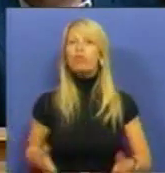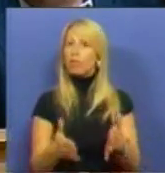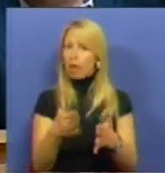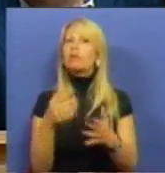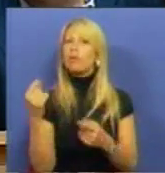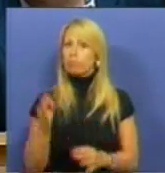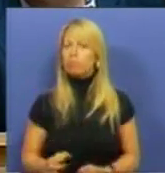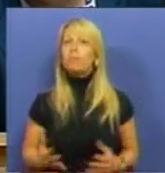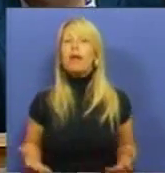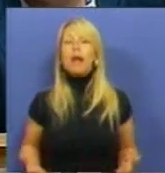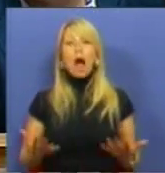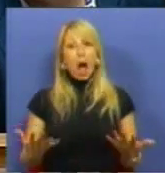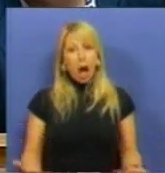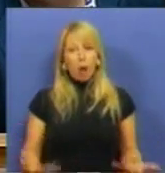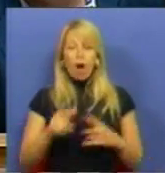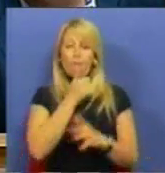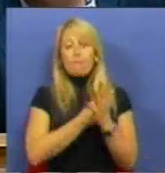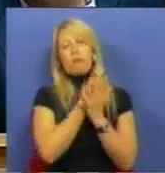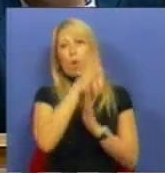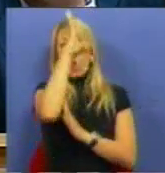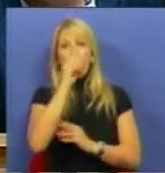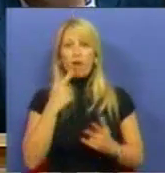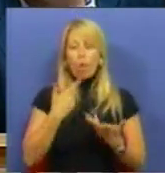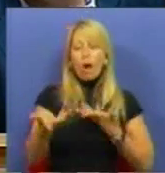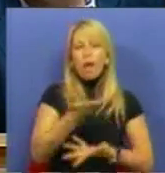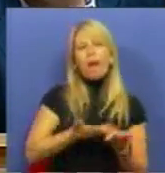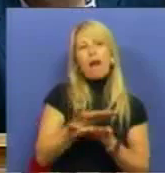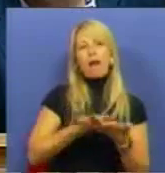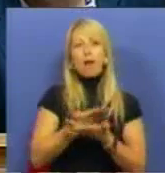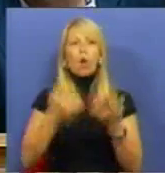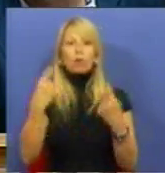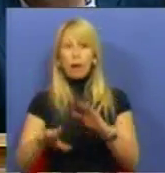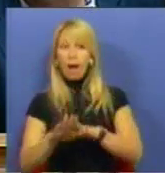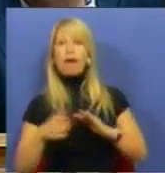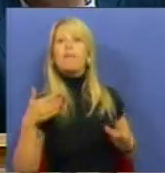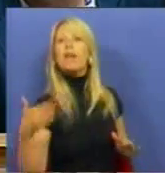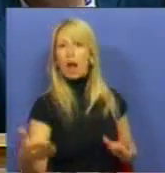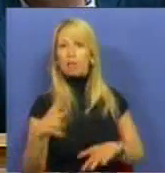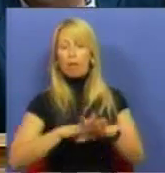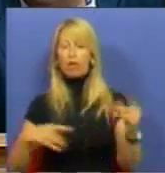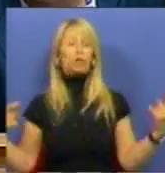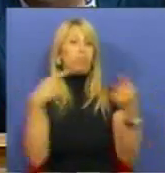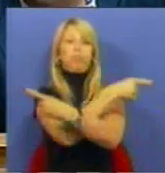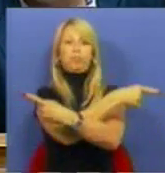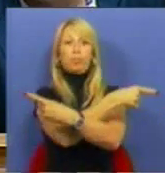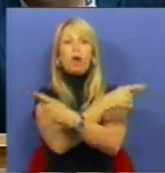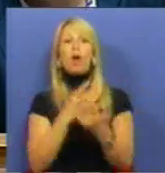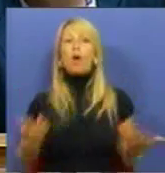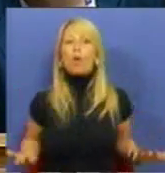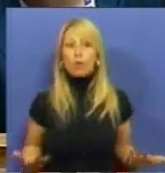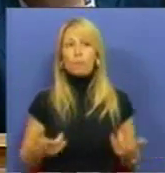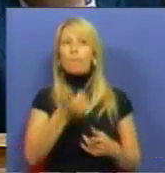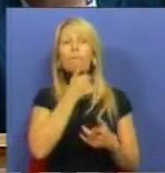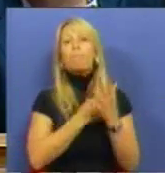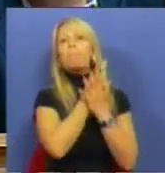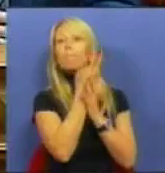que o Governo está neste momento a negociar com a direita vão rigorosamente no sentido contrário. São medidas que